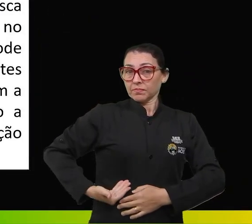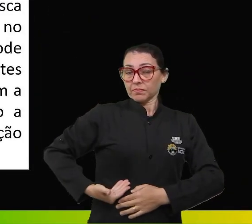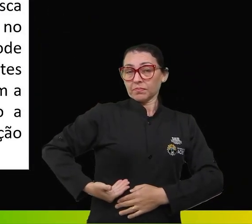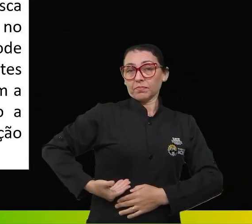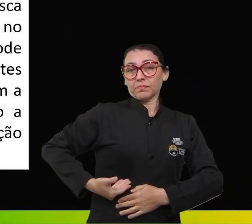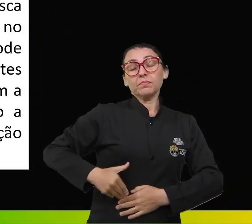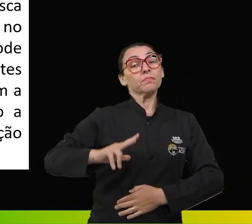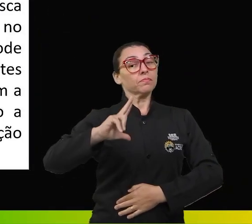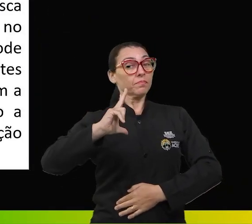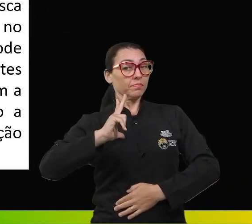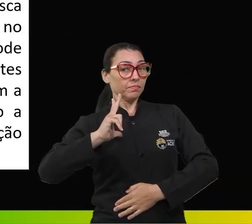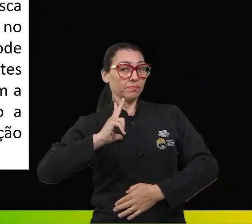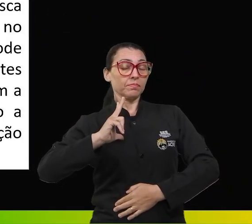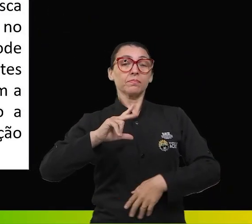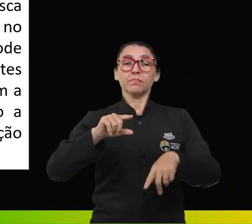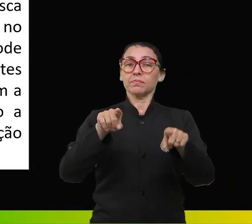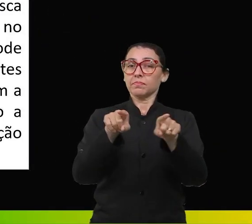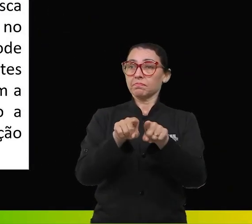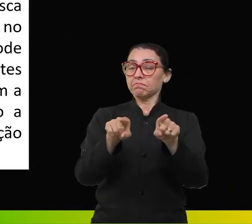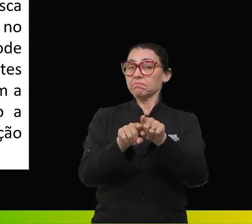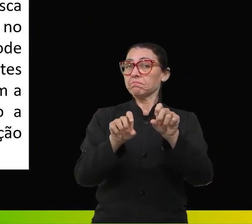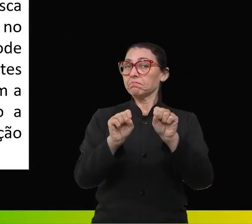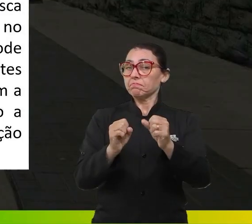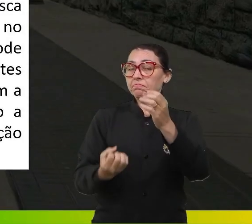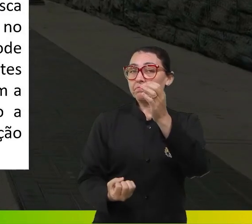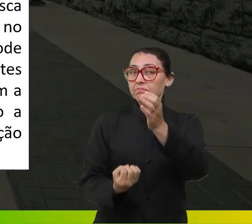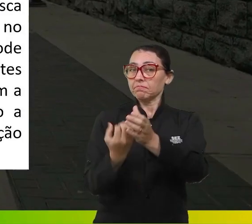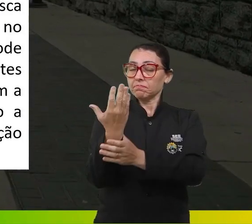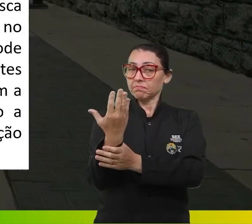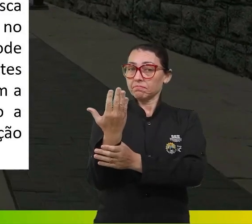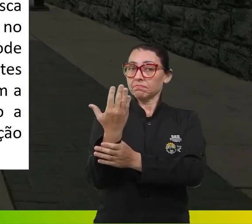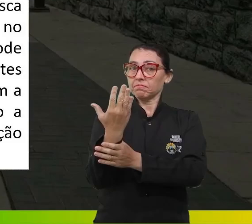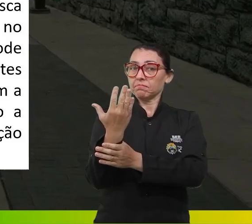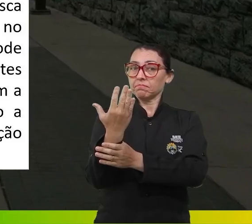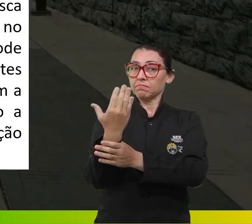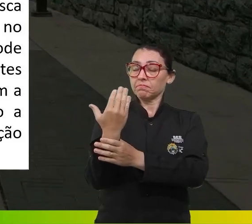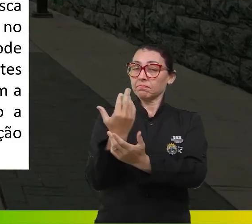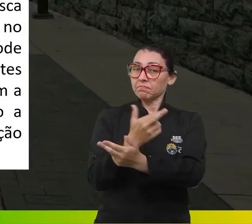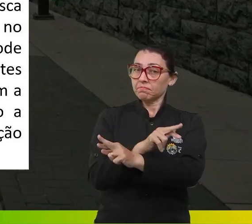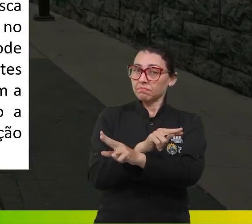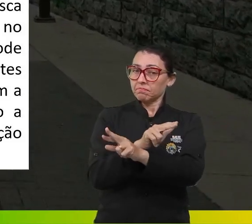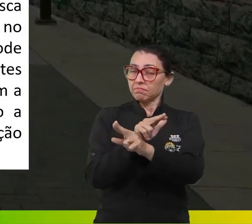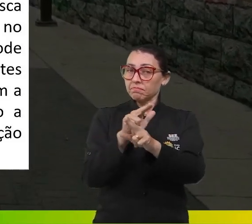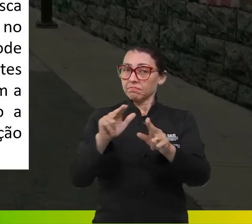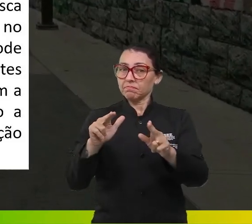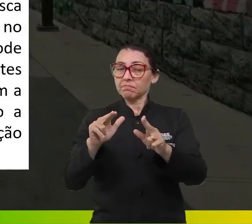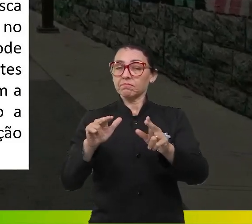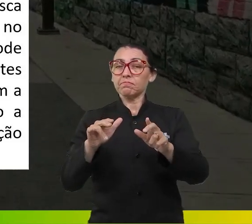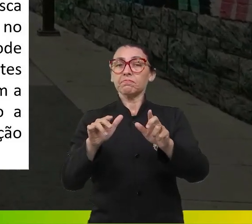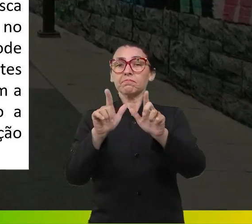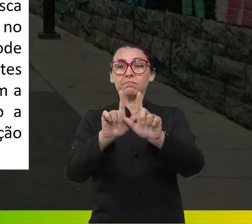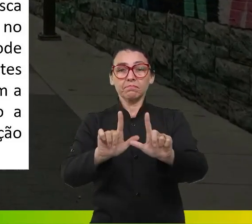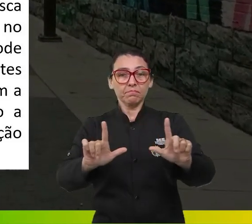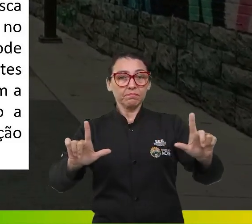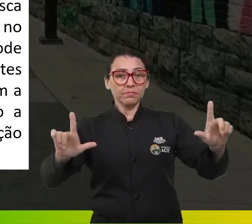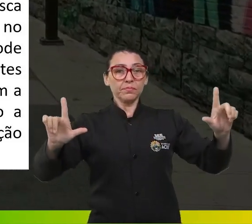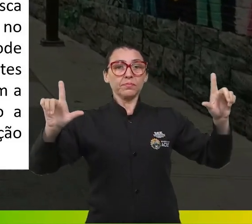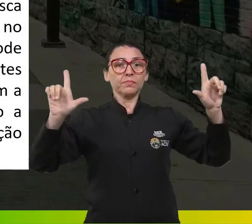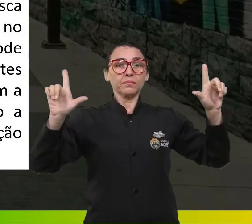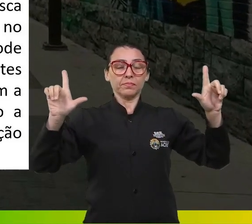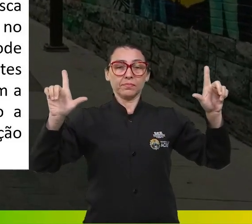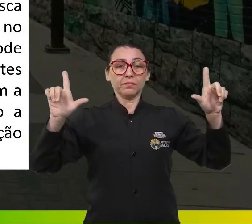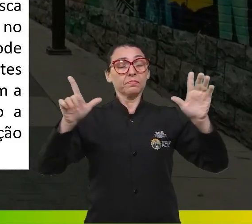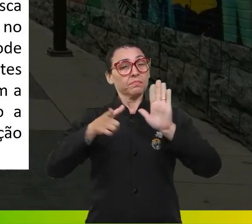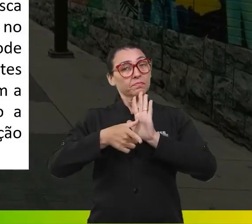quanto privados. Pode surgir sob várias formas, desde murais vibrantes em paredes,